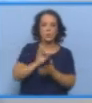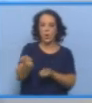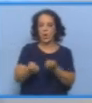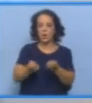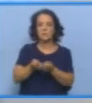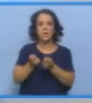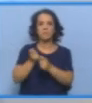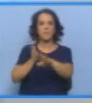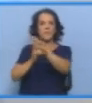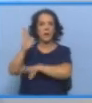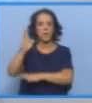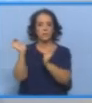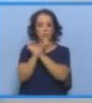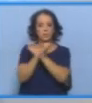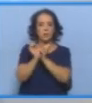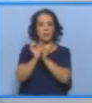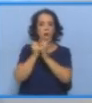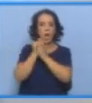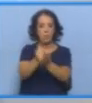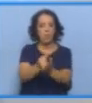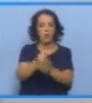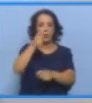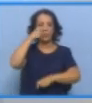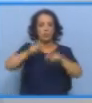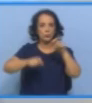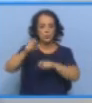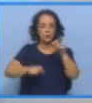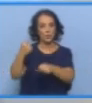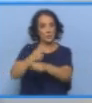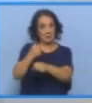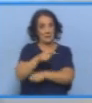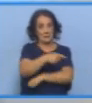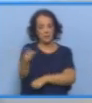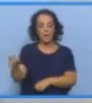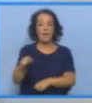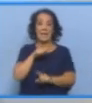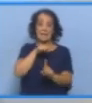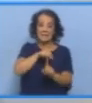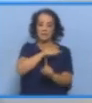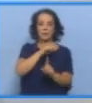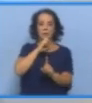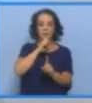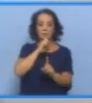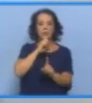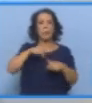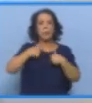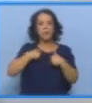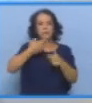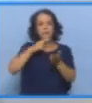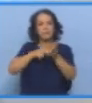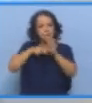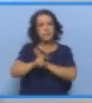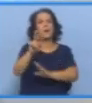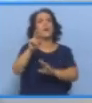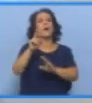ação social direta, planos de solidariedade com os trabalhadores. Foi, de facto, esse contacto direto em que ele também ia às próprias fábricas. Isso era